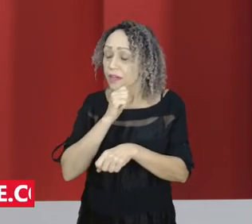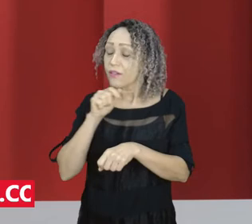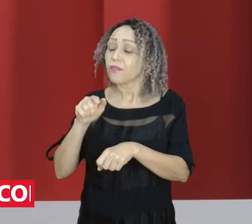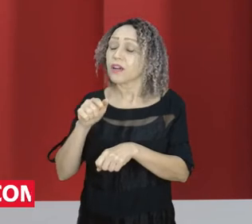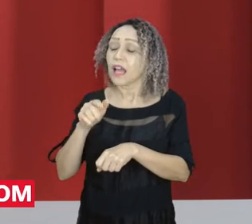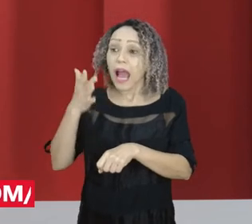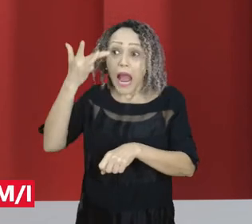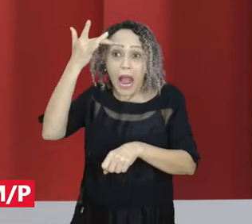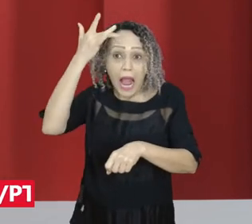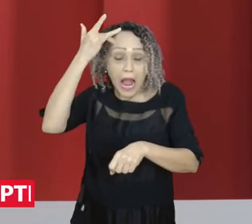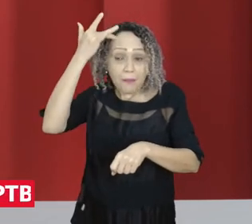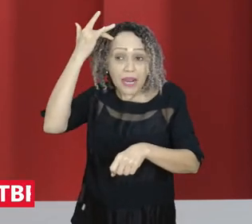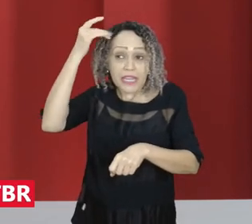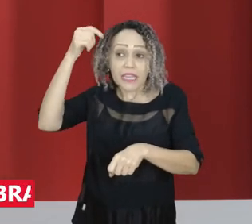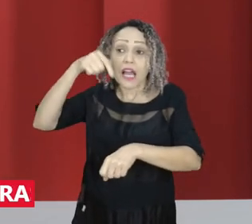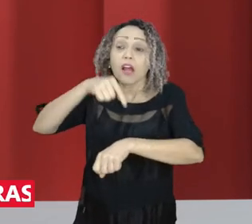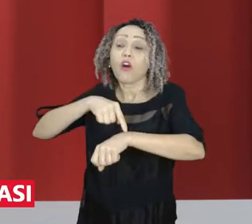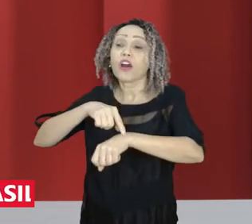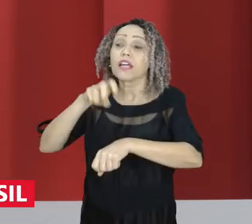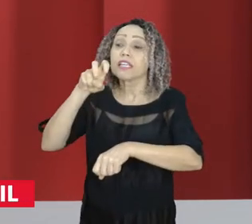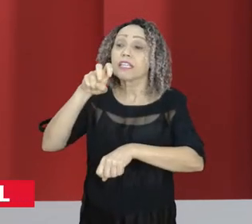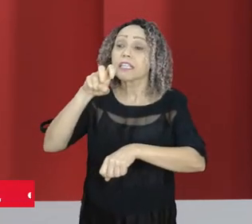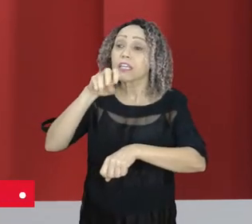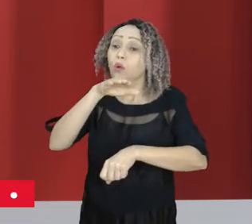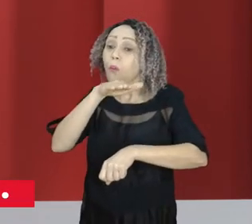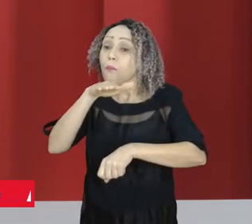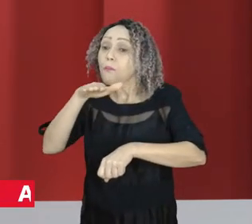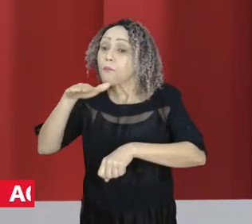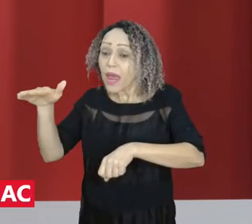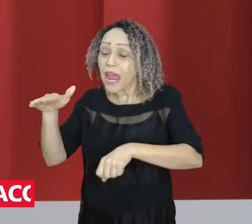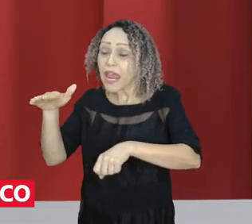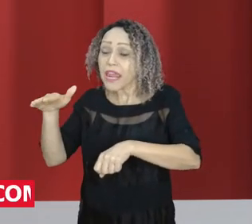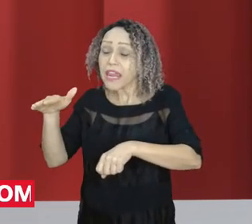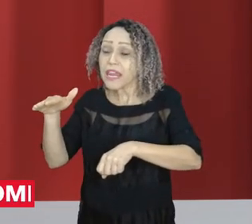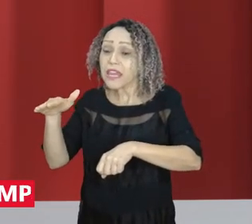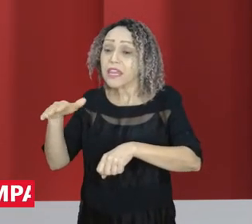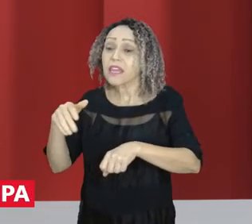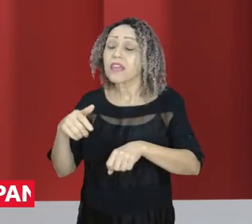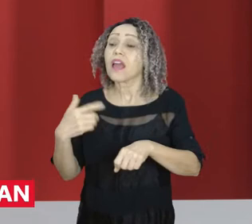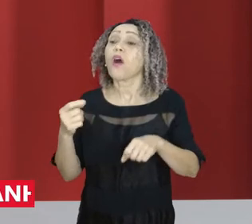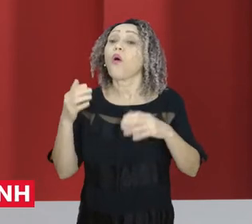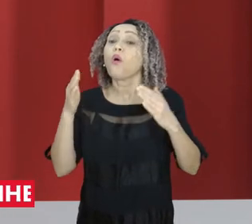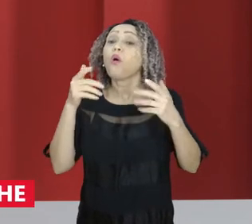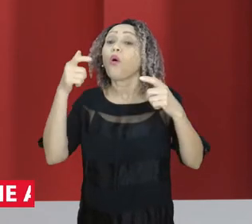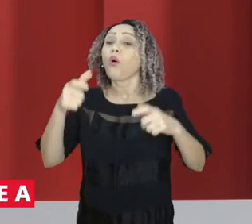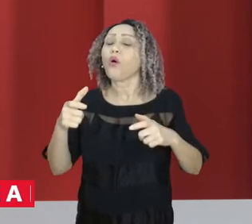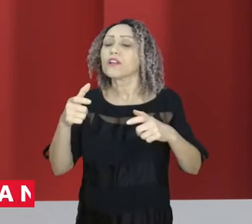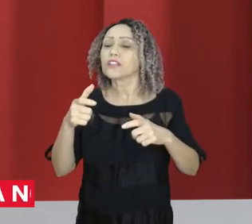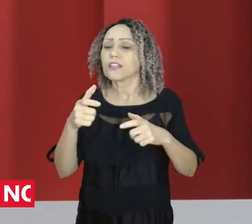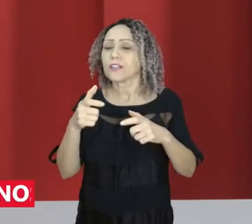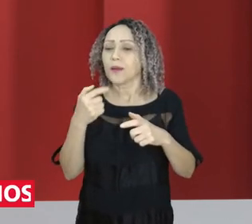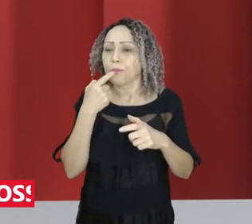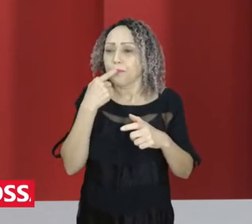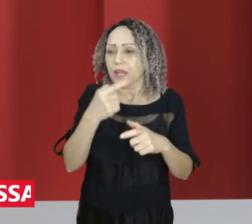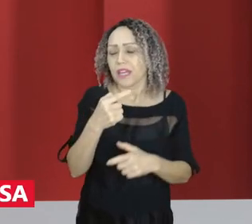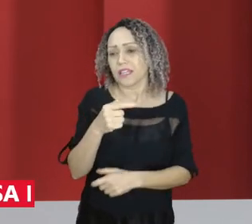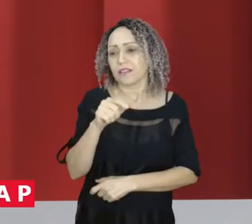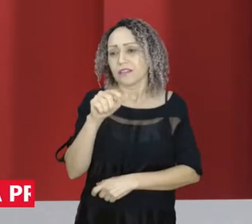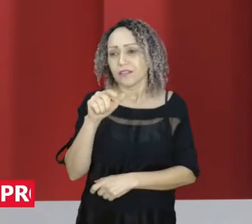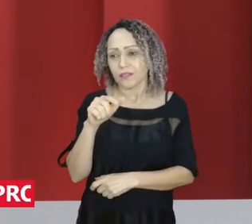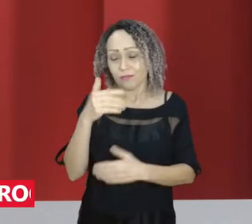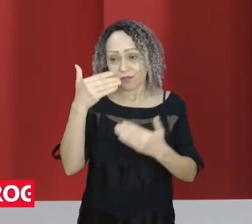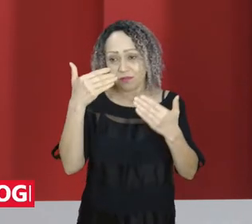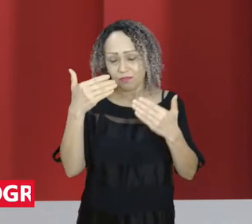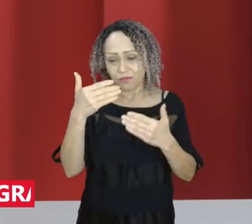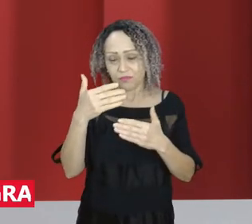amanhã, bandeiraço, às 17h, em frente à FUNASA. E você continua mandando aqui pelo chat as atividades